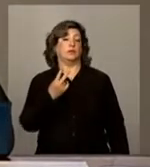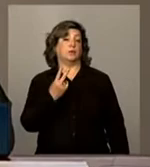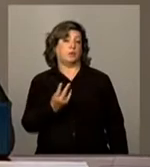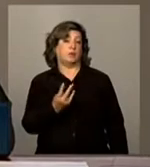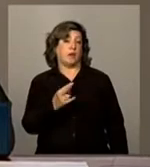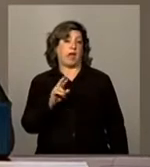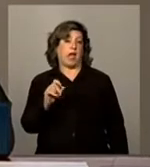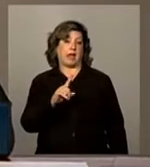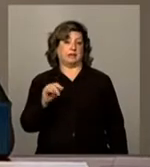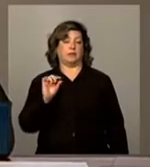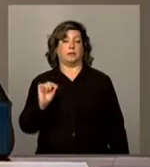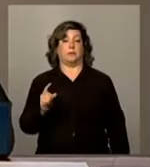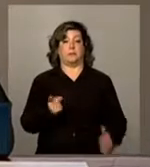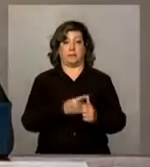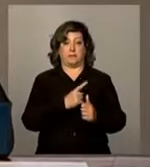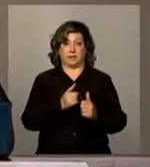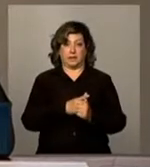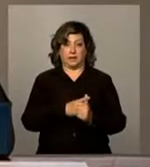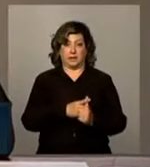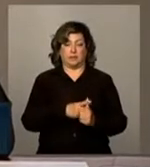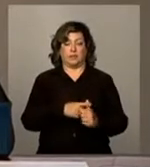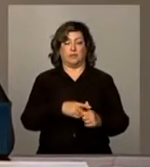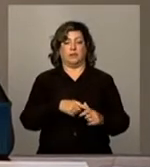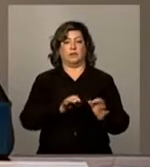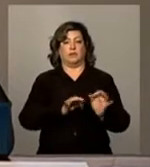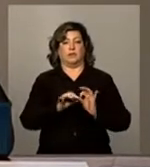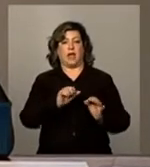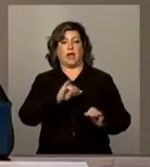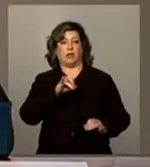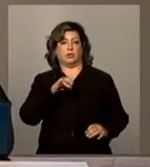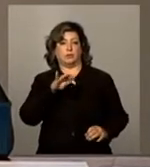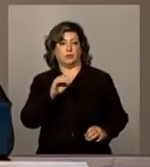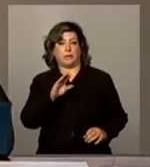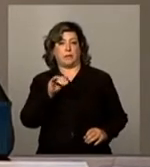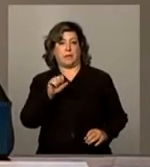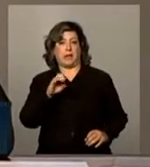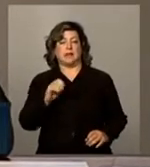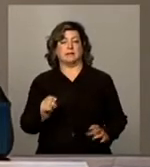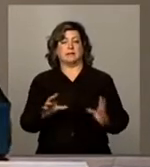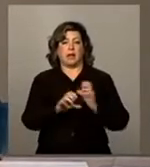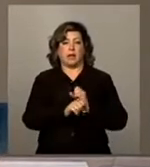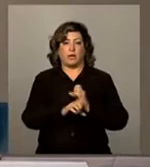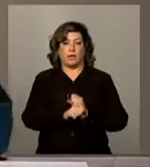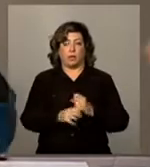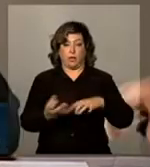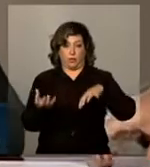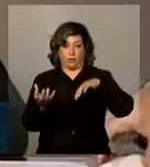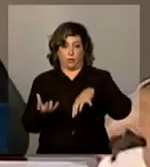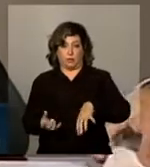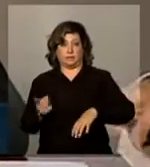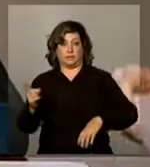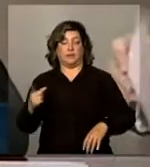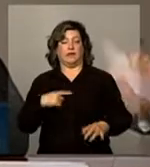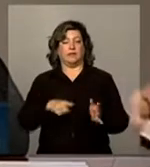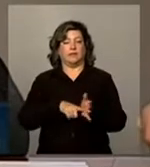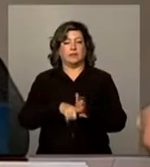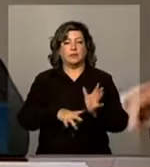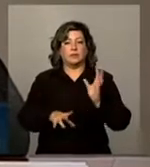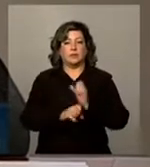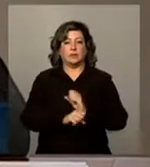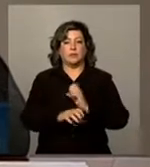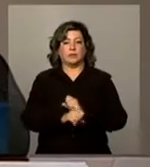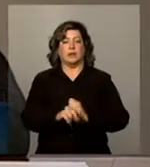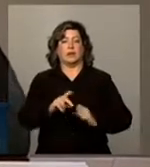razões. Primeiro, ajuste na base de cálculo. O Congresso Nacional, ao fazer o orçamento, calcula as